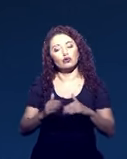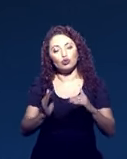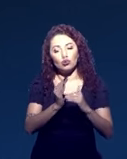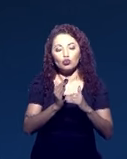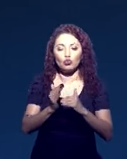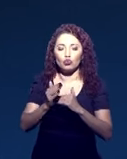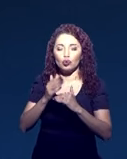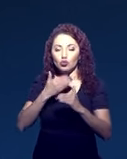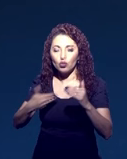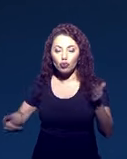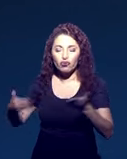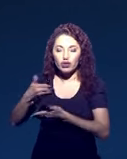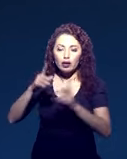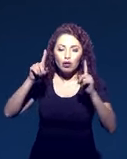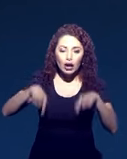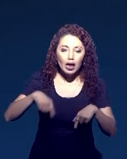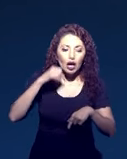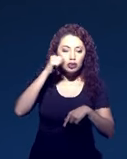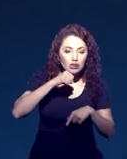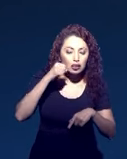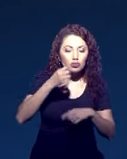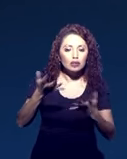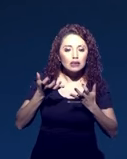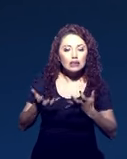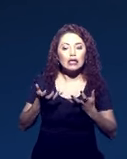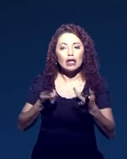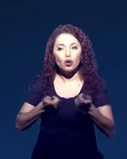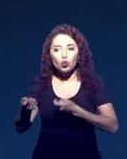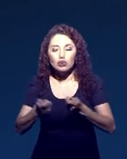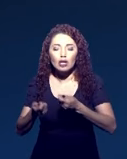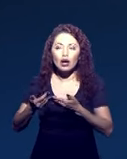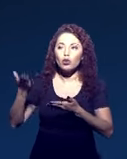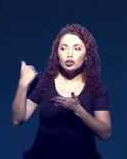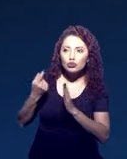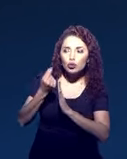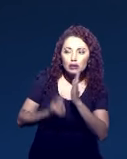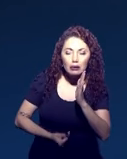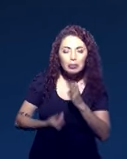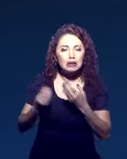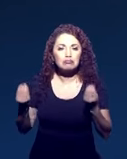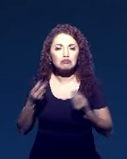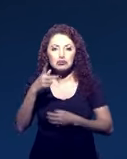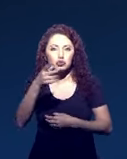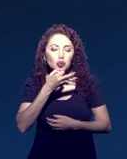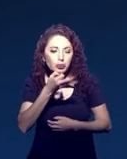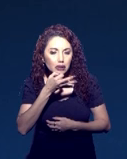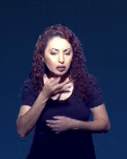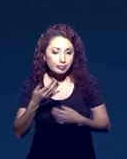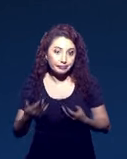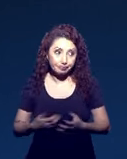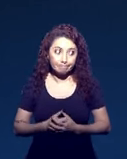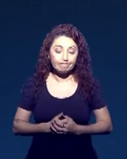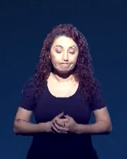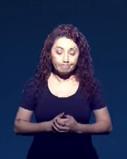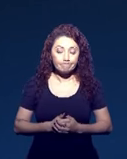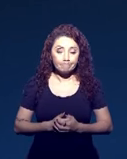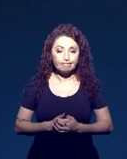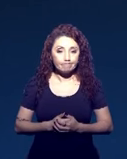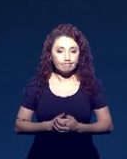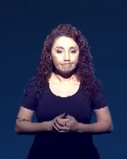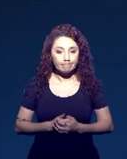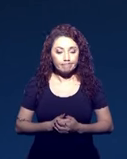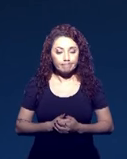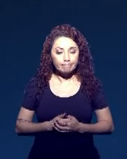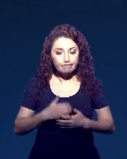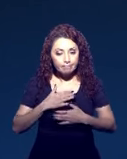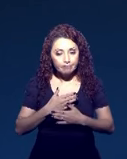verbas do antigo orçamento ou outra questão como é que o senhor vê isso eu eu enxergo que não há nenhum